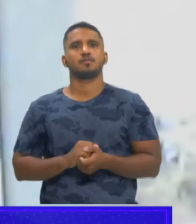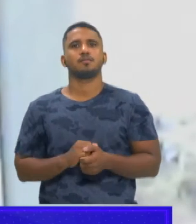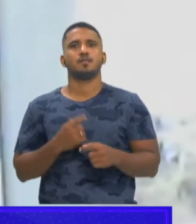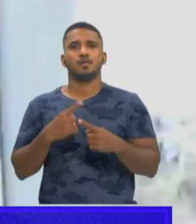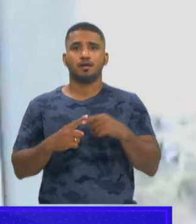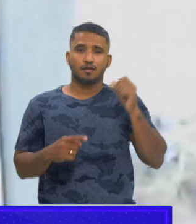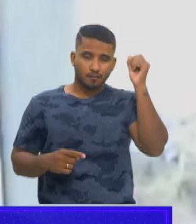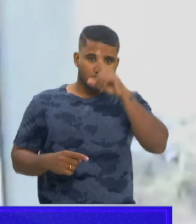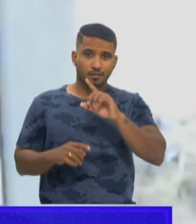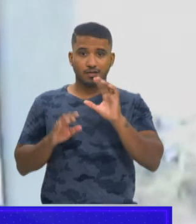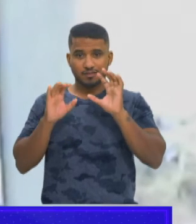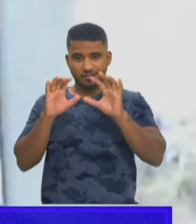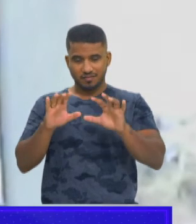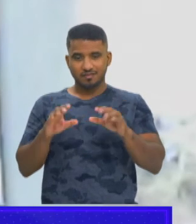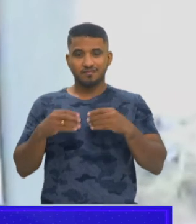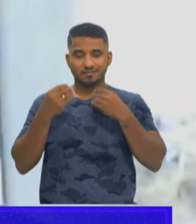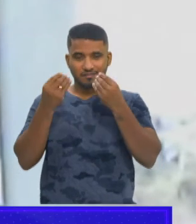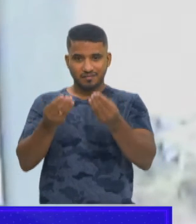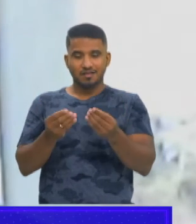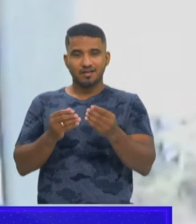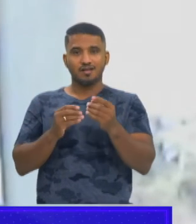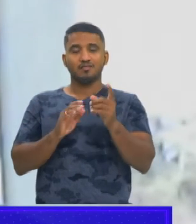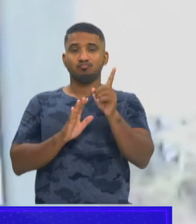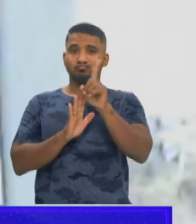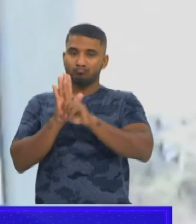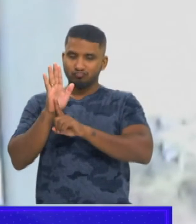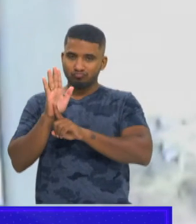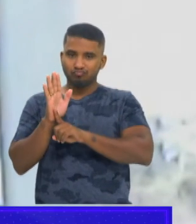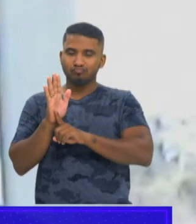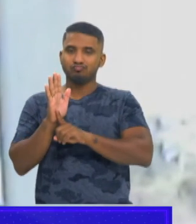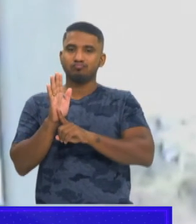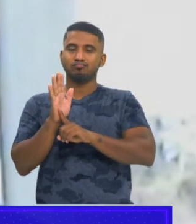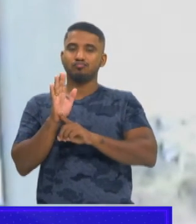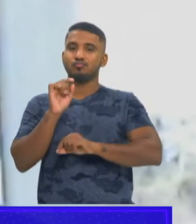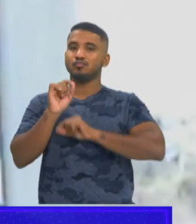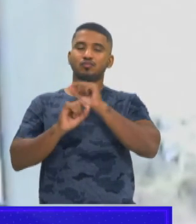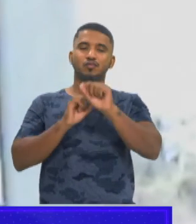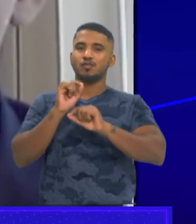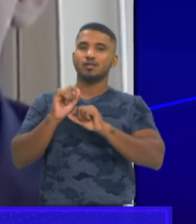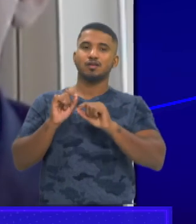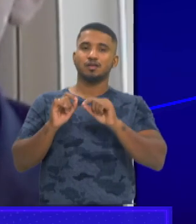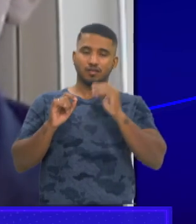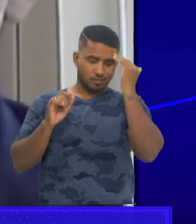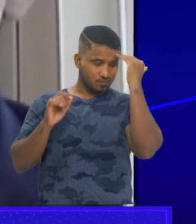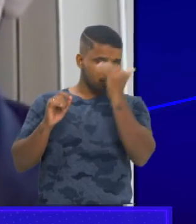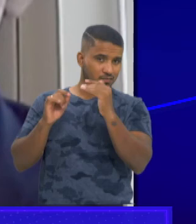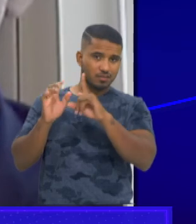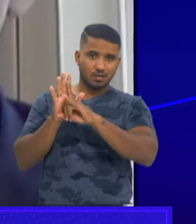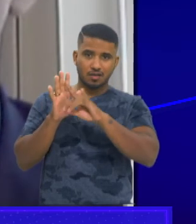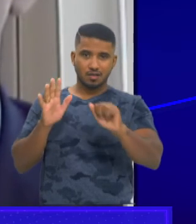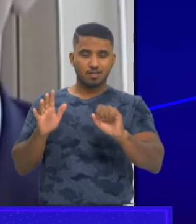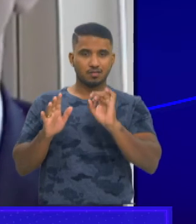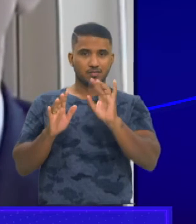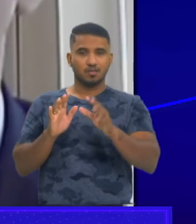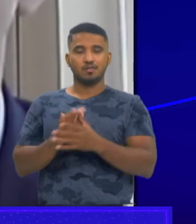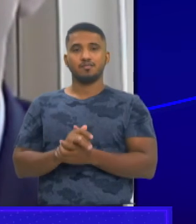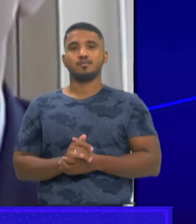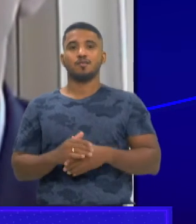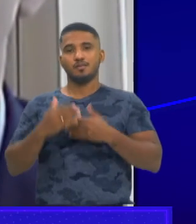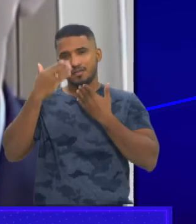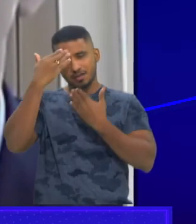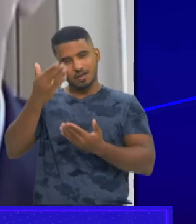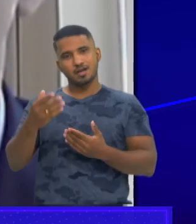essa: garantir a efetividade do que está na lei, apenas isso. Bom, doutor Fernando, muito obrigado pela